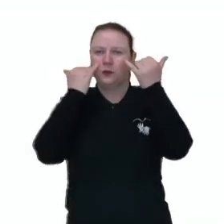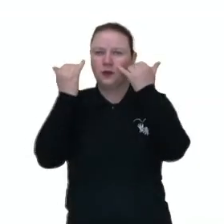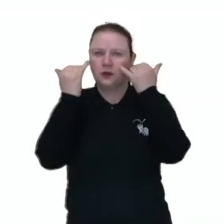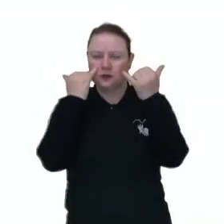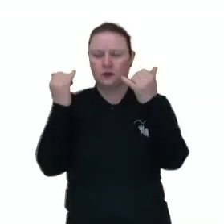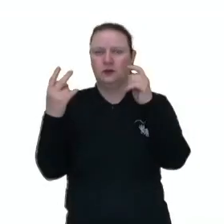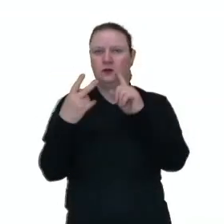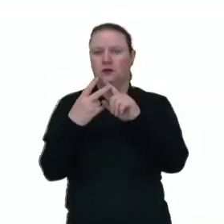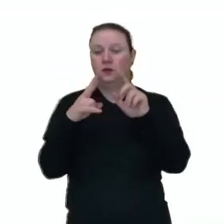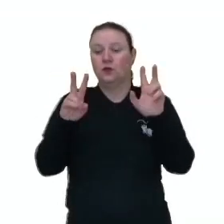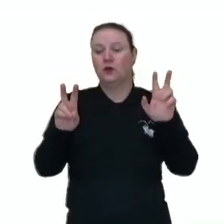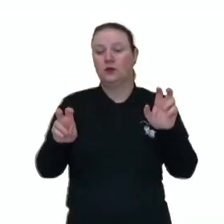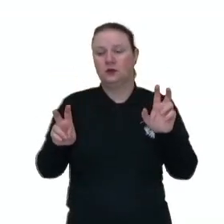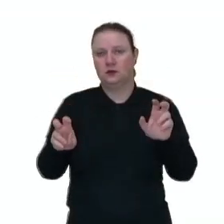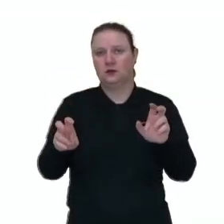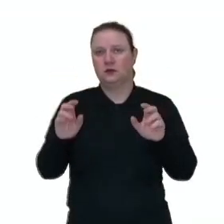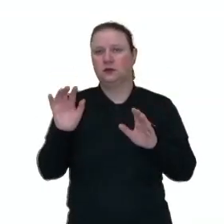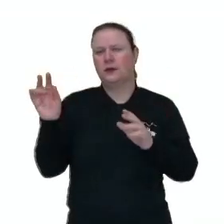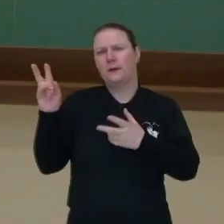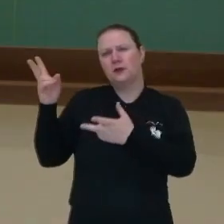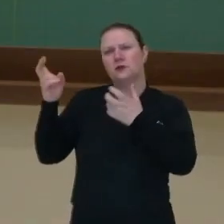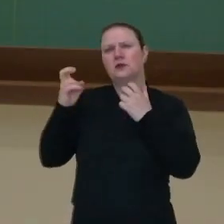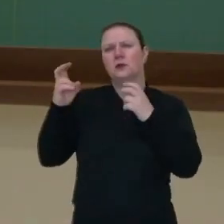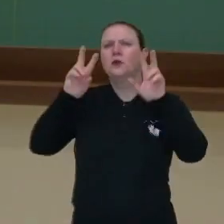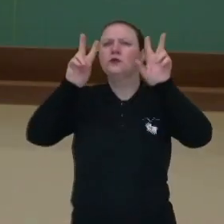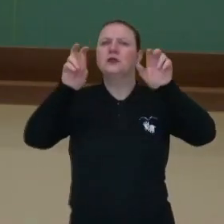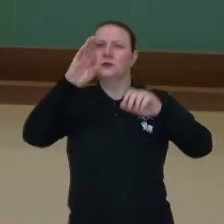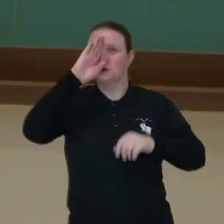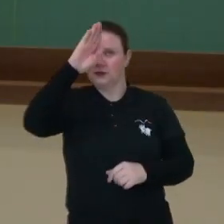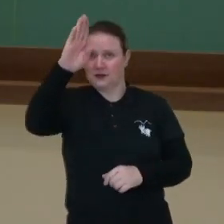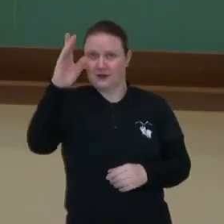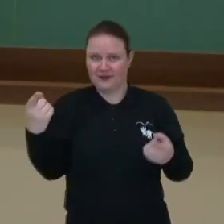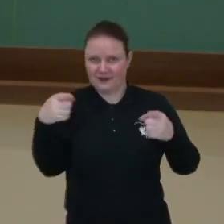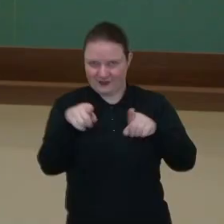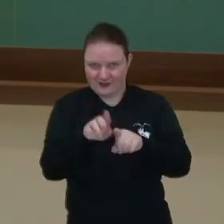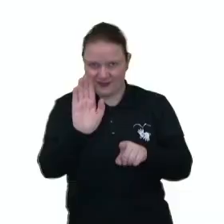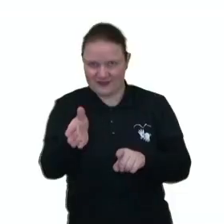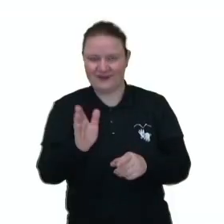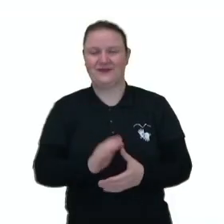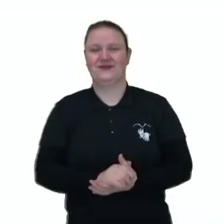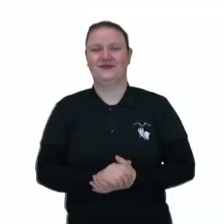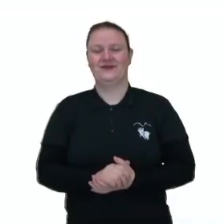subtítulo, identifique o tema central dessa notícia. Já voltamos.